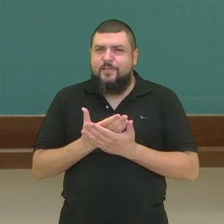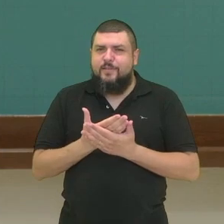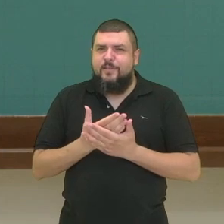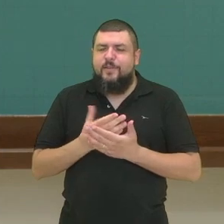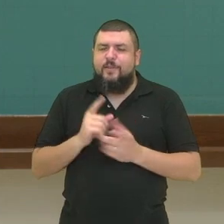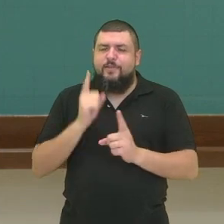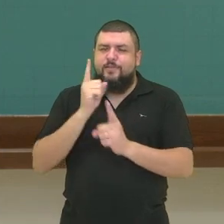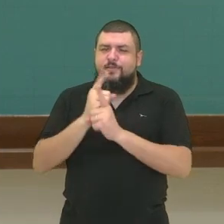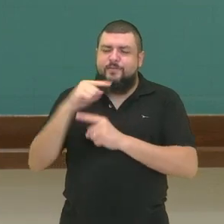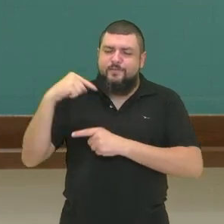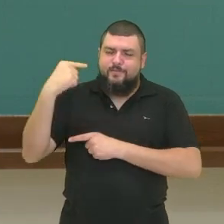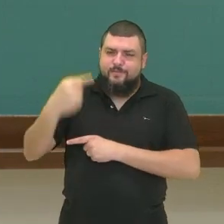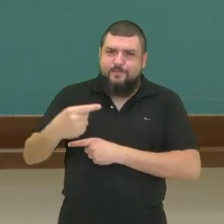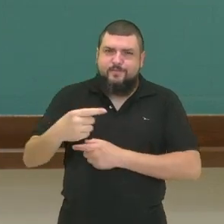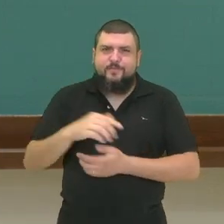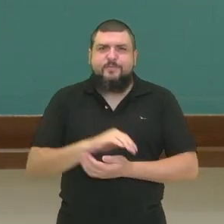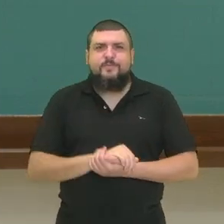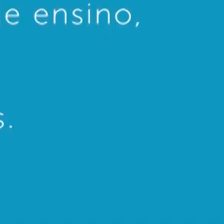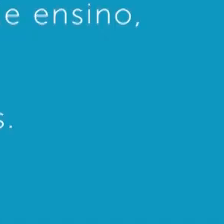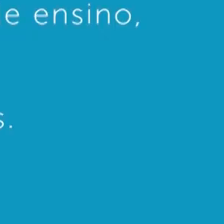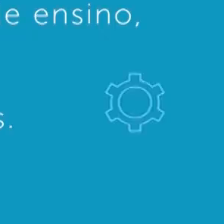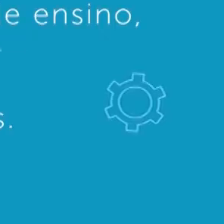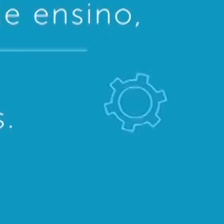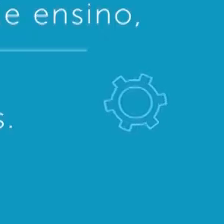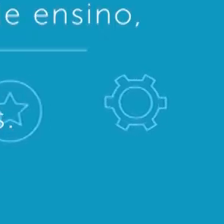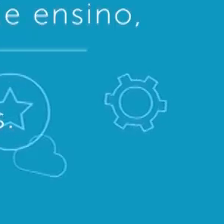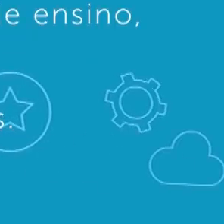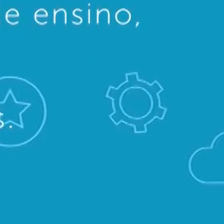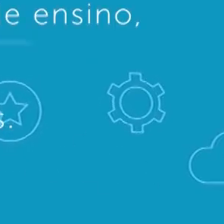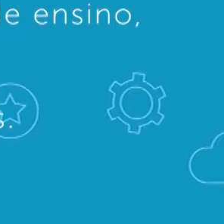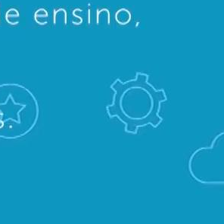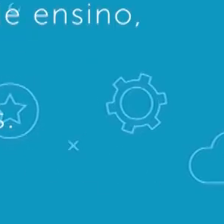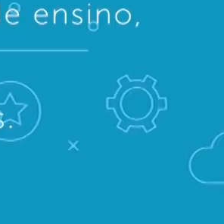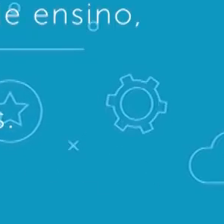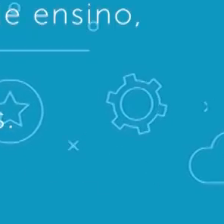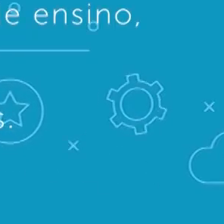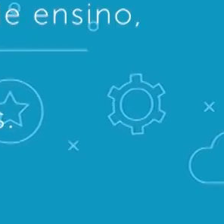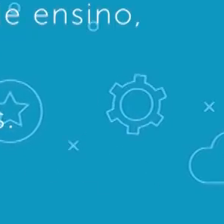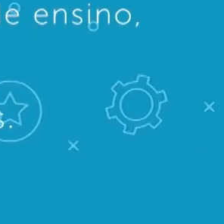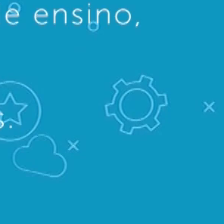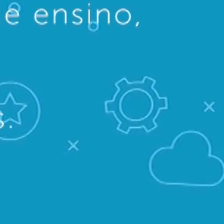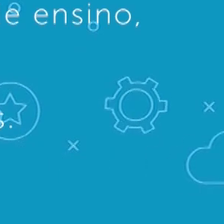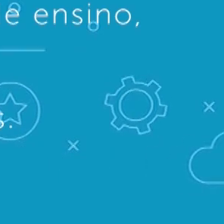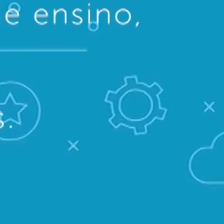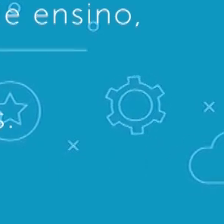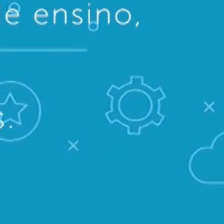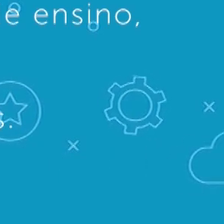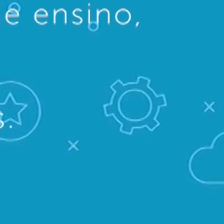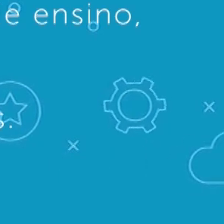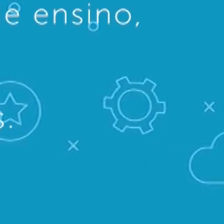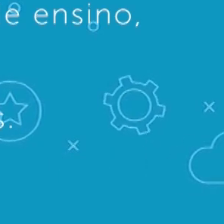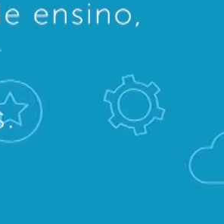Até o nosso próximo encontro.